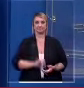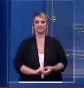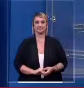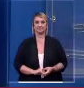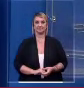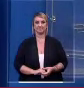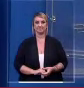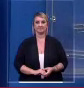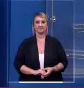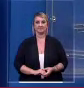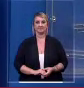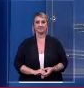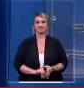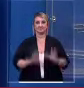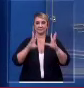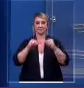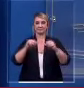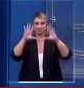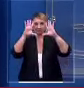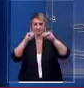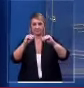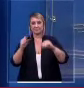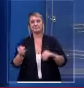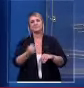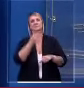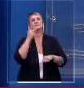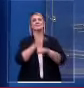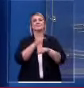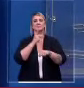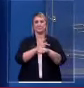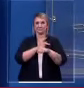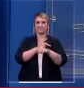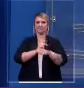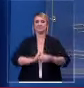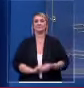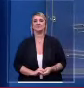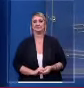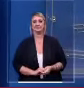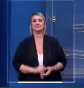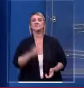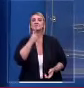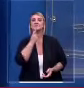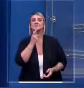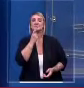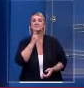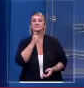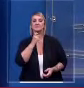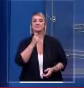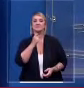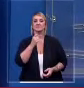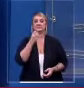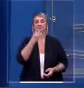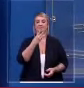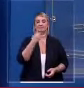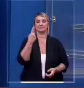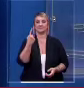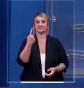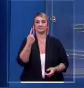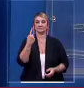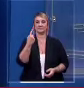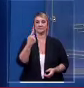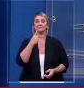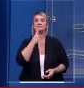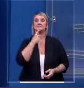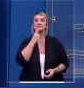50. Todas as noites, milhões em prêmios nas loterias Caixa. Bola vermelha número 31.